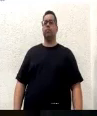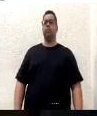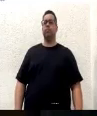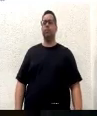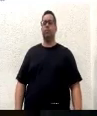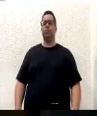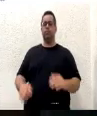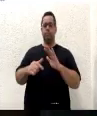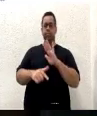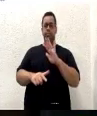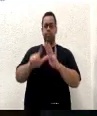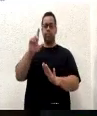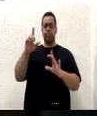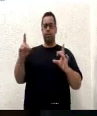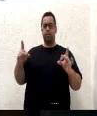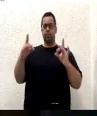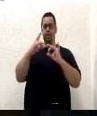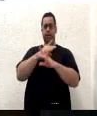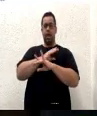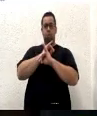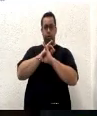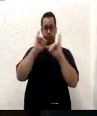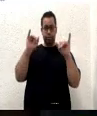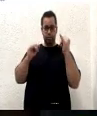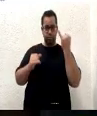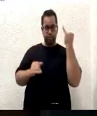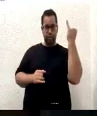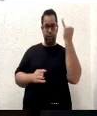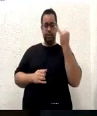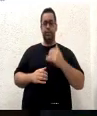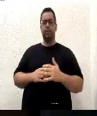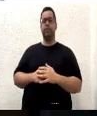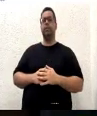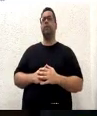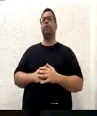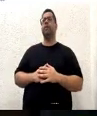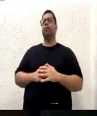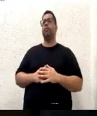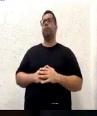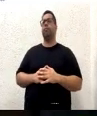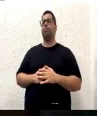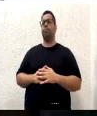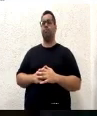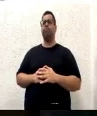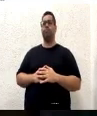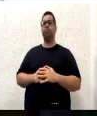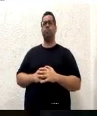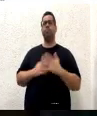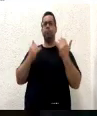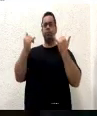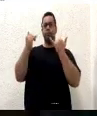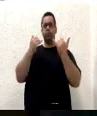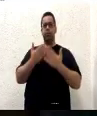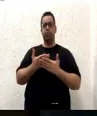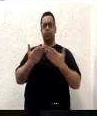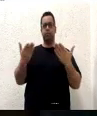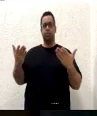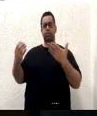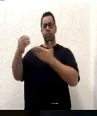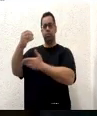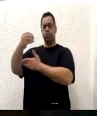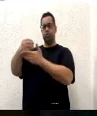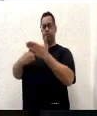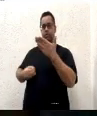Antes do encerramento da sessão, alguns avisos. Informo aos senhores vereadores e senhoras vereadoras que ofícios, expedientes e